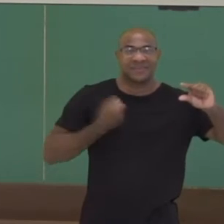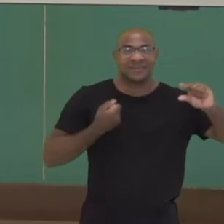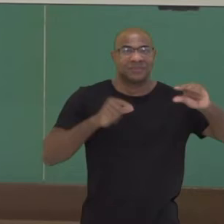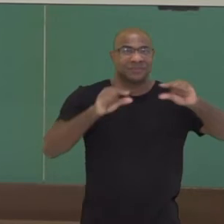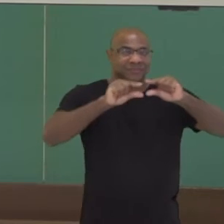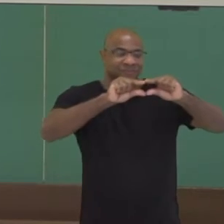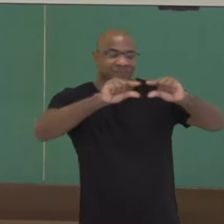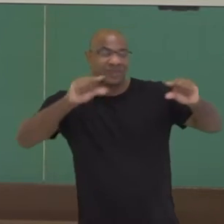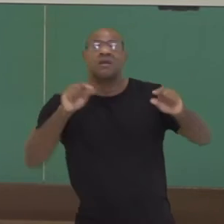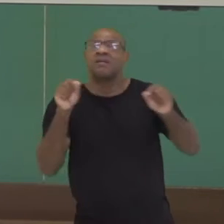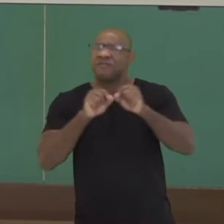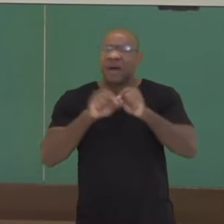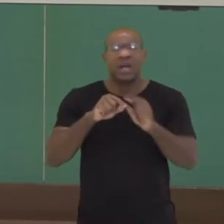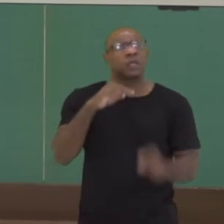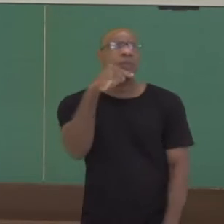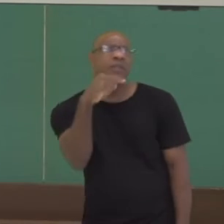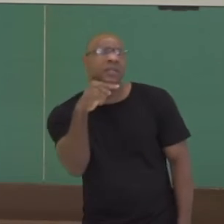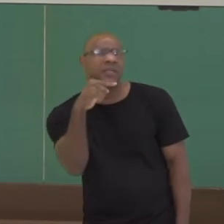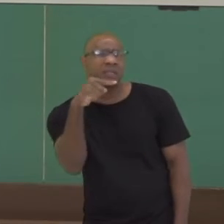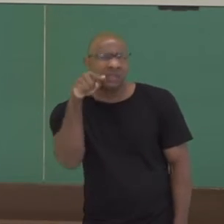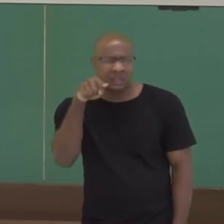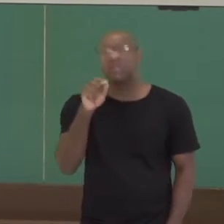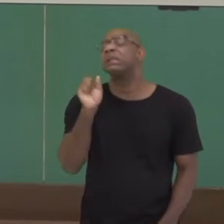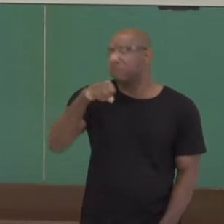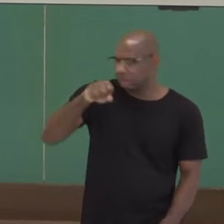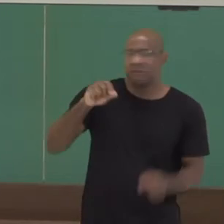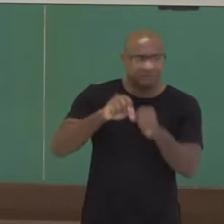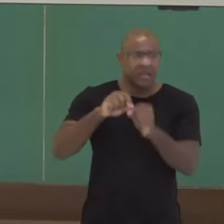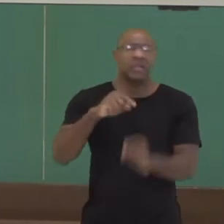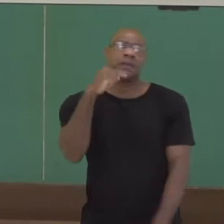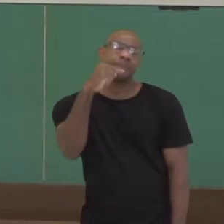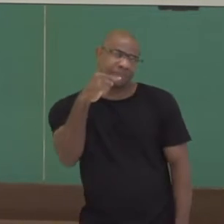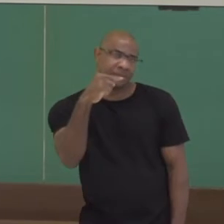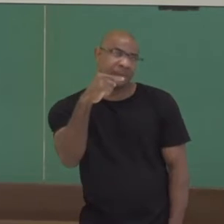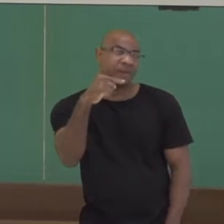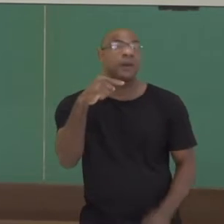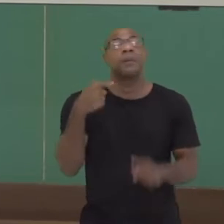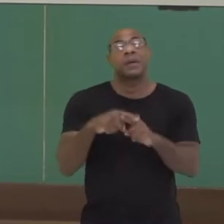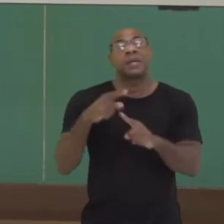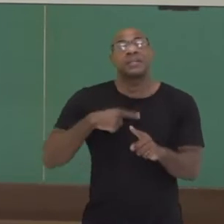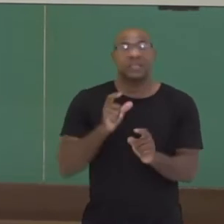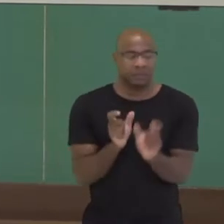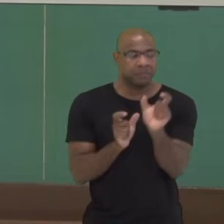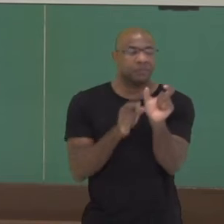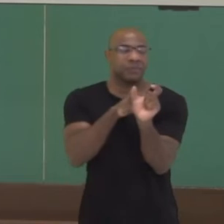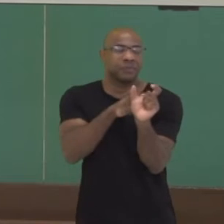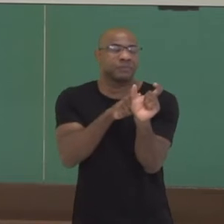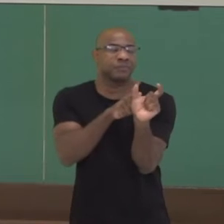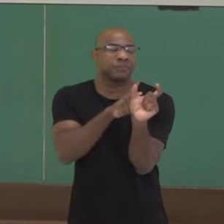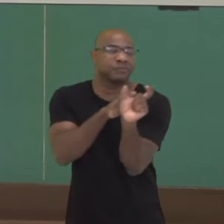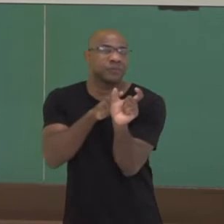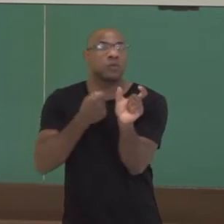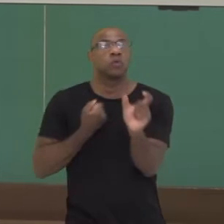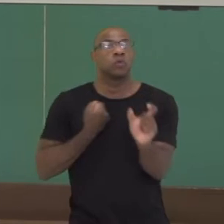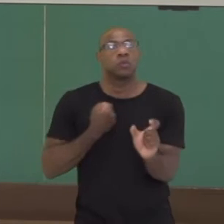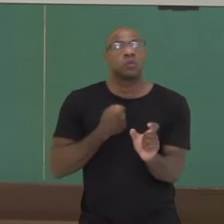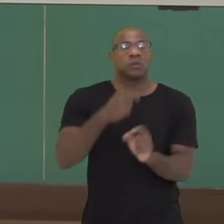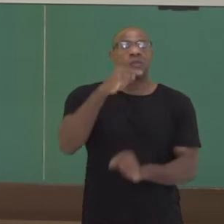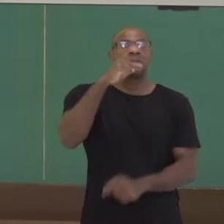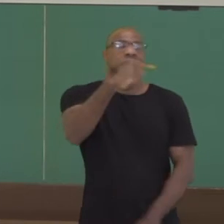faço subtração aqui nessa continha? Sim, porque você tem um termo, um número que é negativo e um